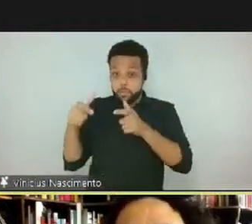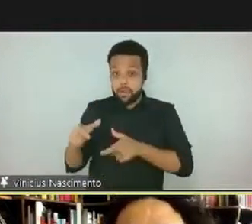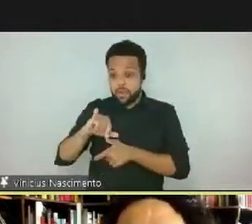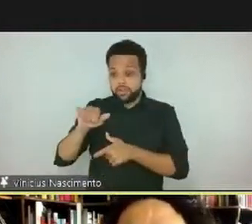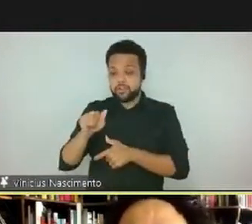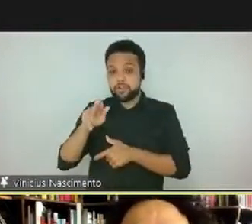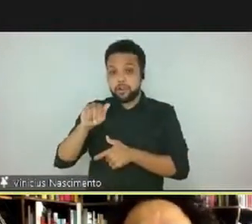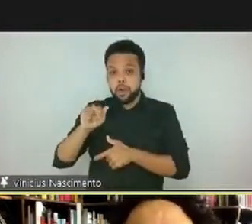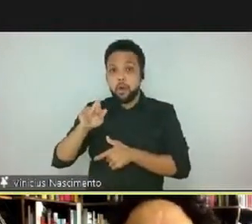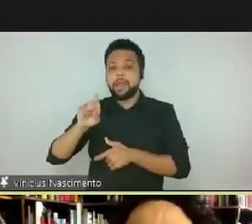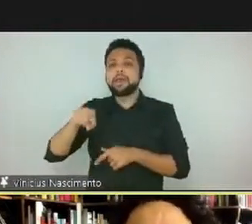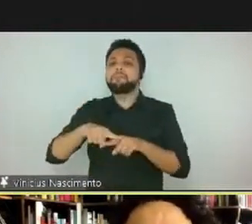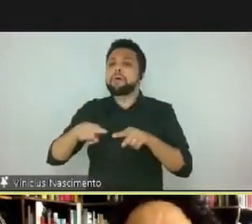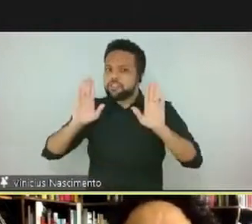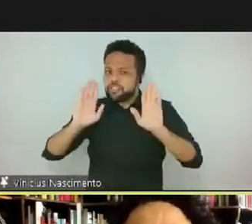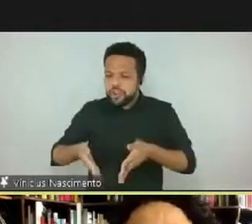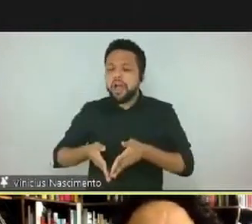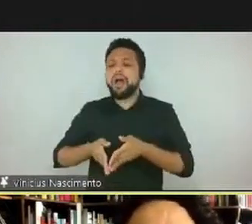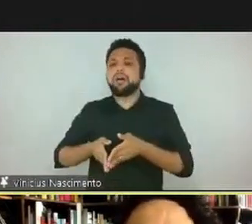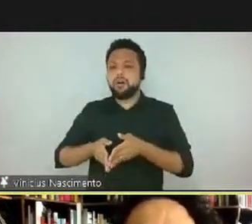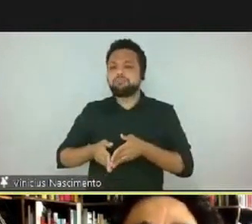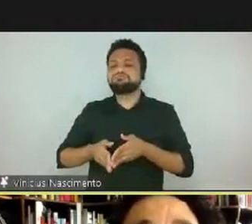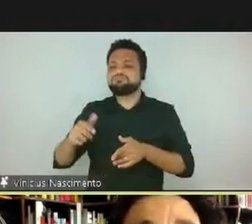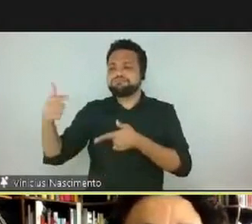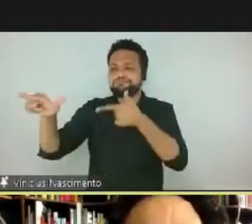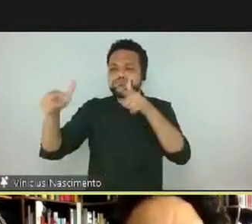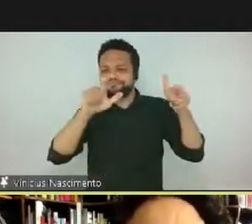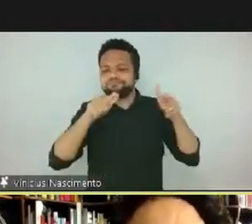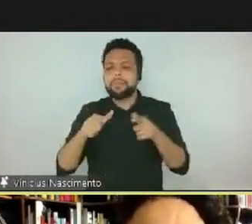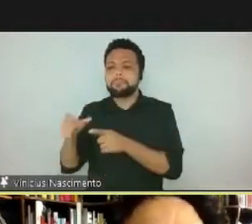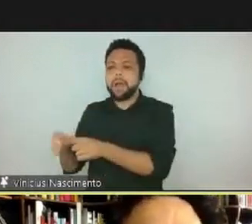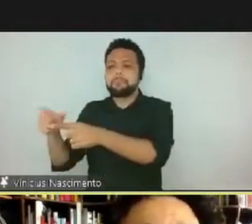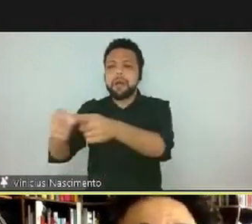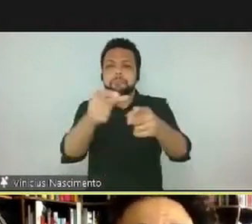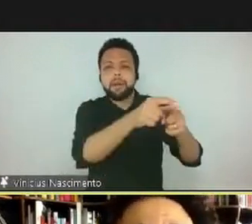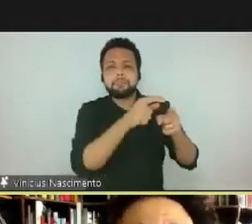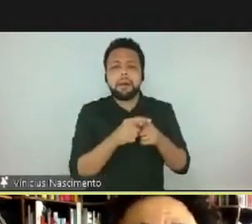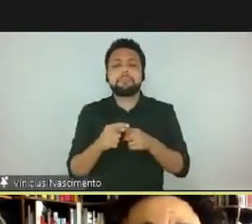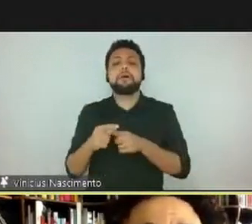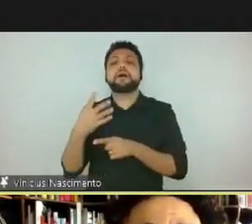em mais de 4 regiões da cidade.